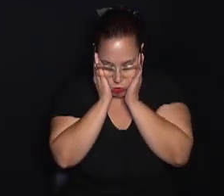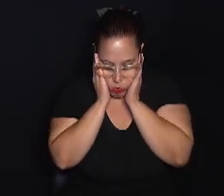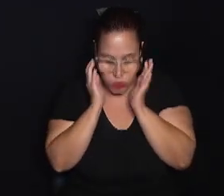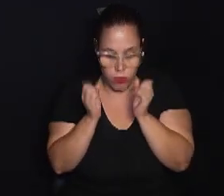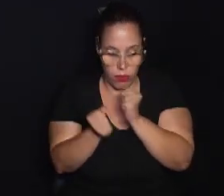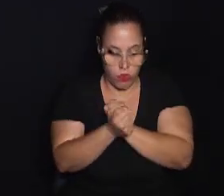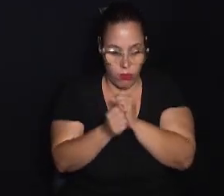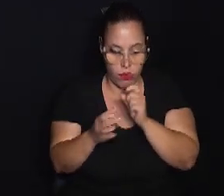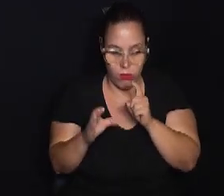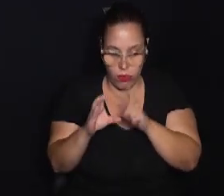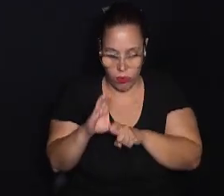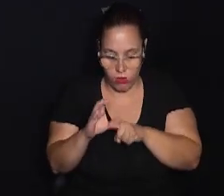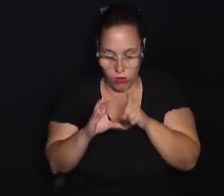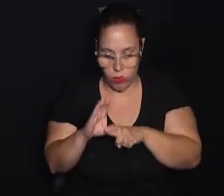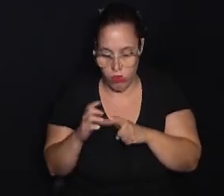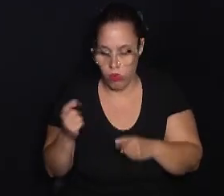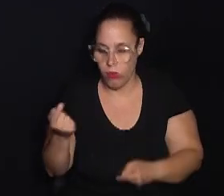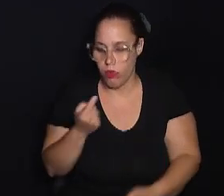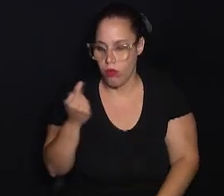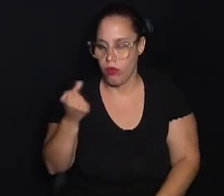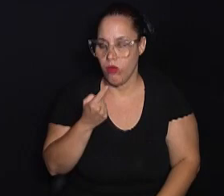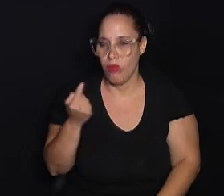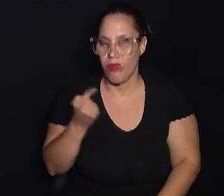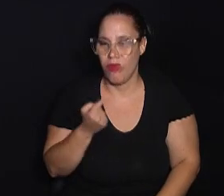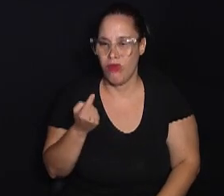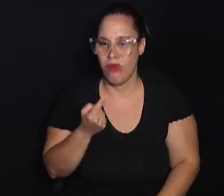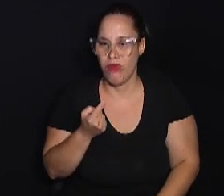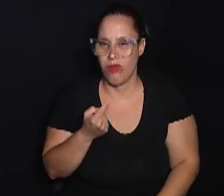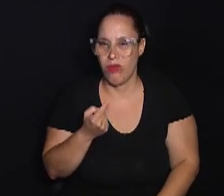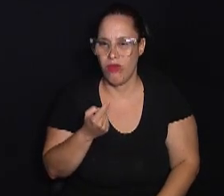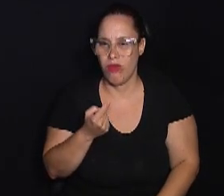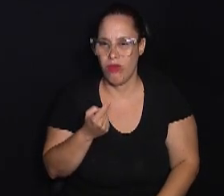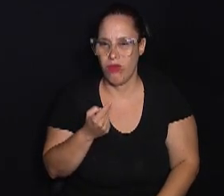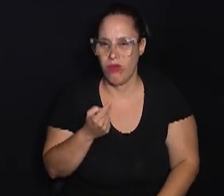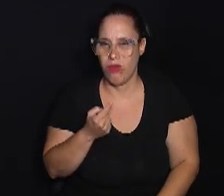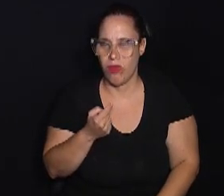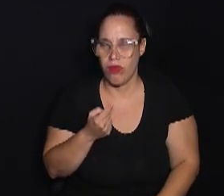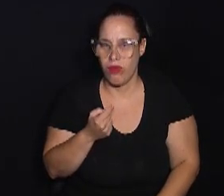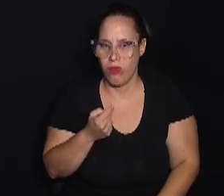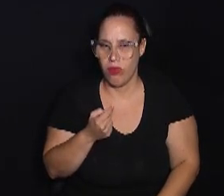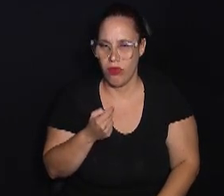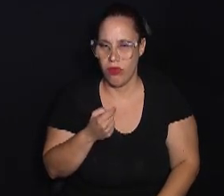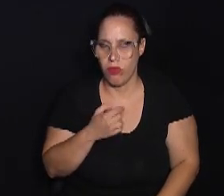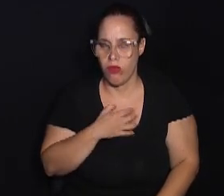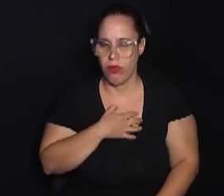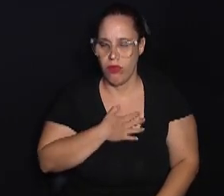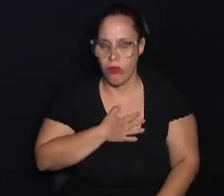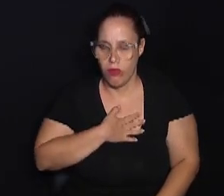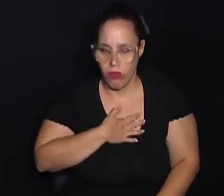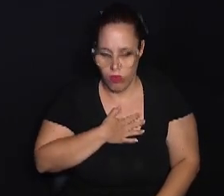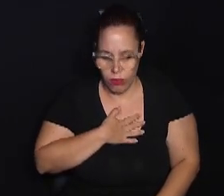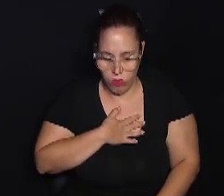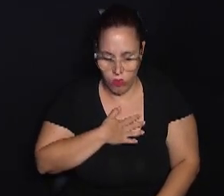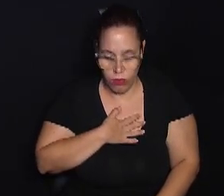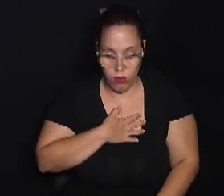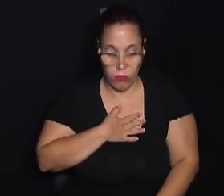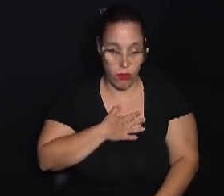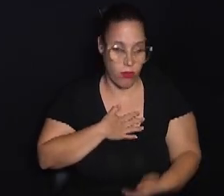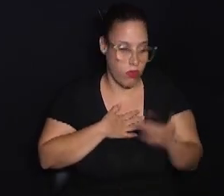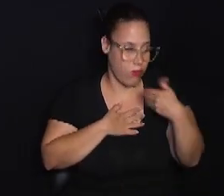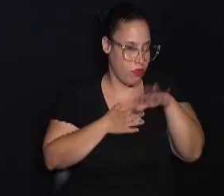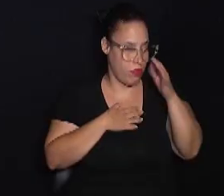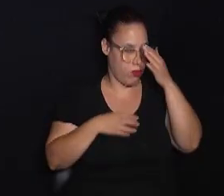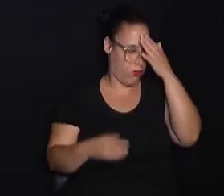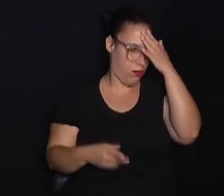protetoras individuais que elas extraem uma energia, muitas vezes não sei nem da onde, tira